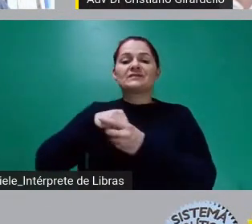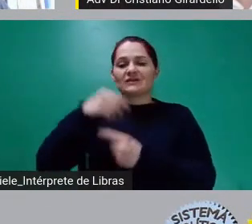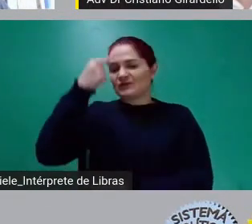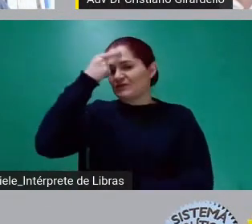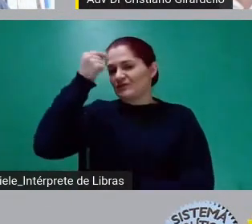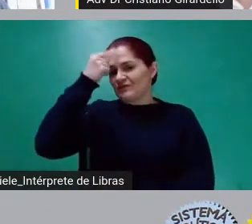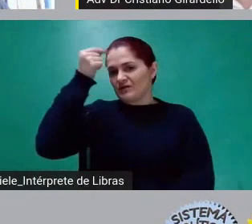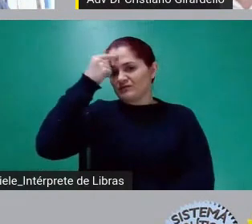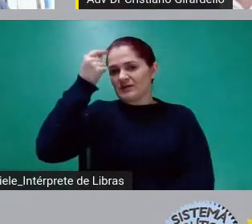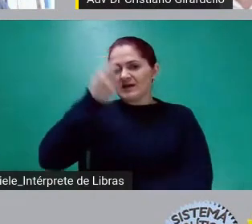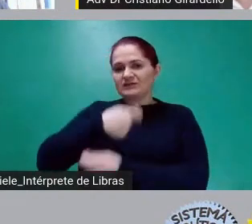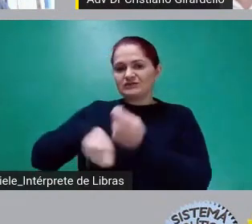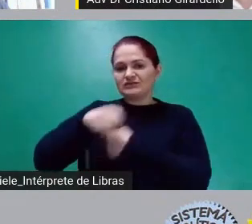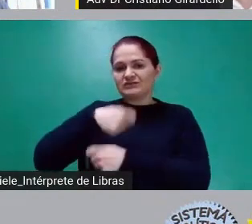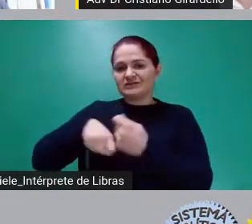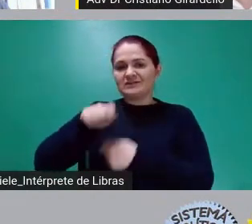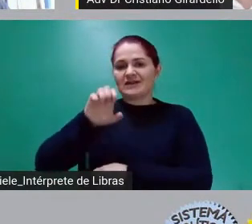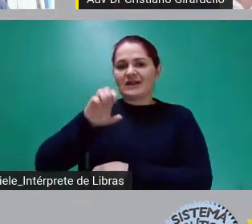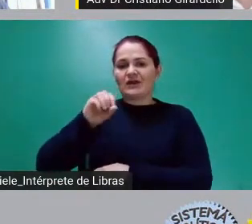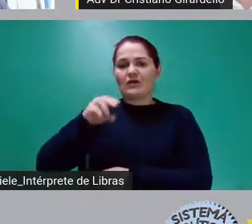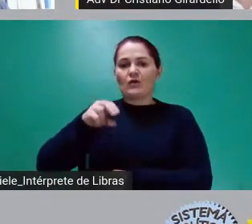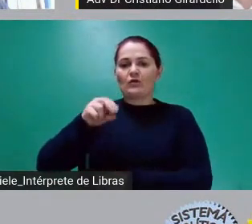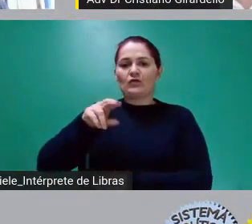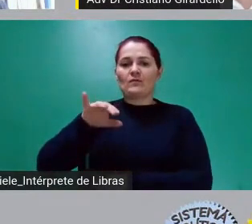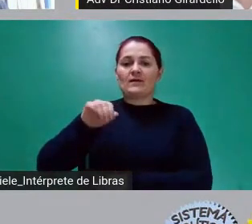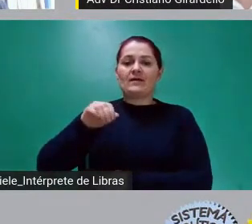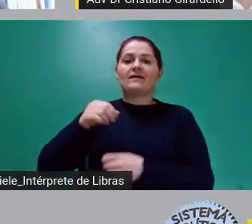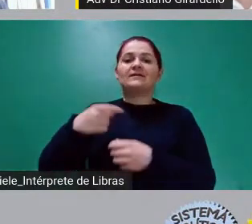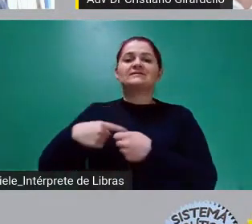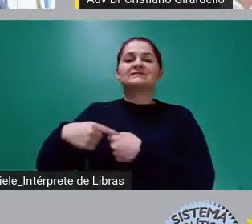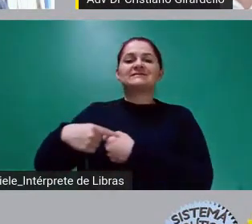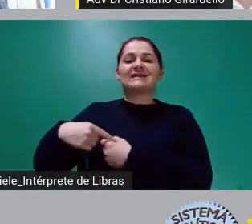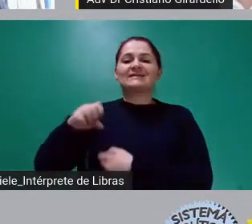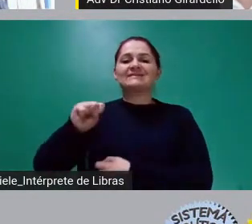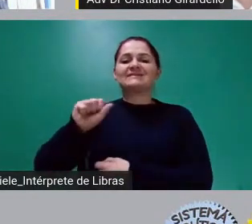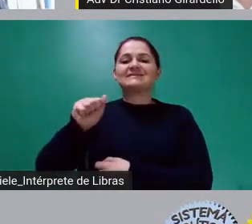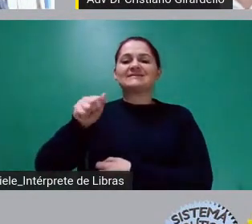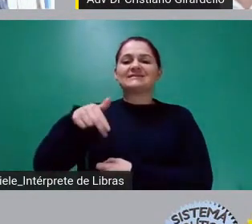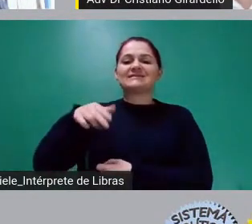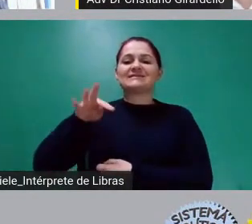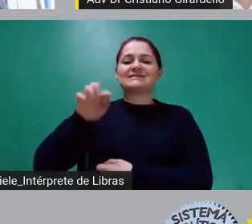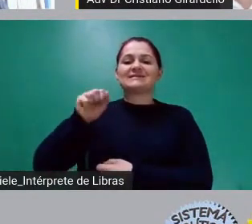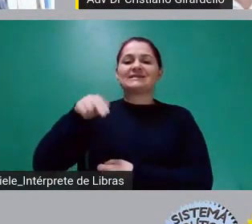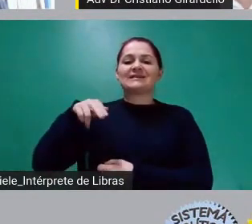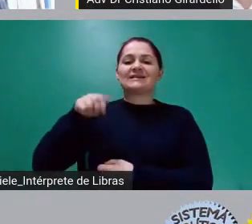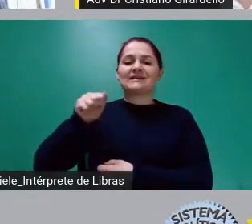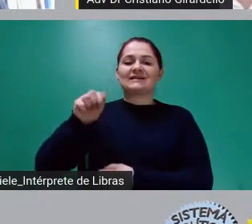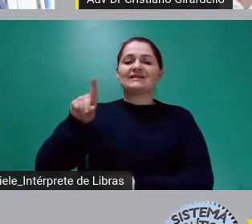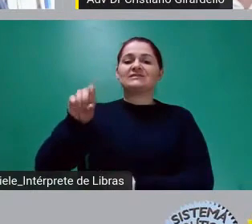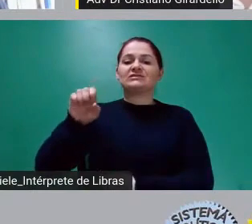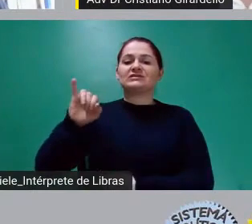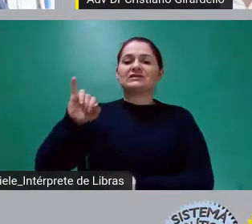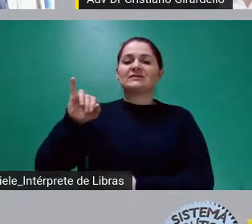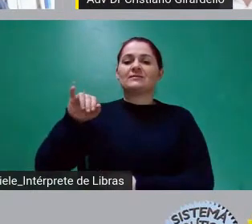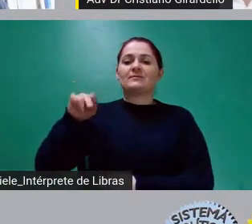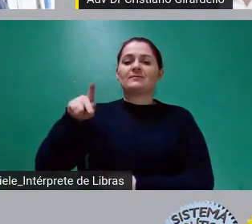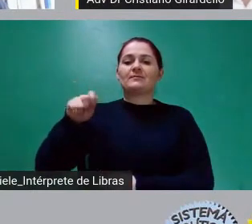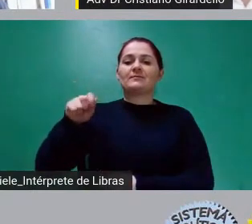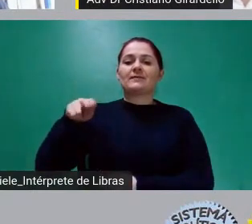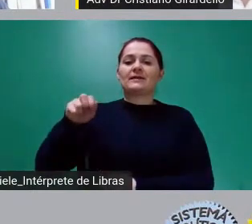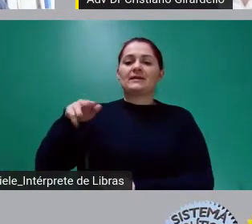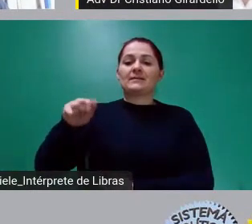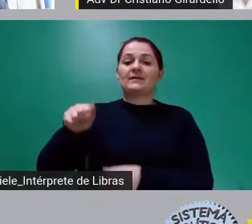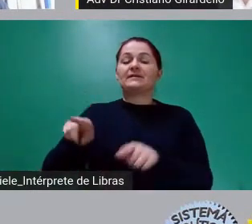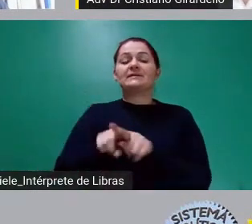do Ipanema e do programa de pós-graduação em Serviço Social na Universidade